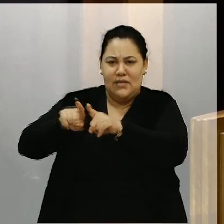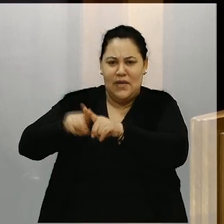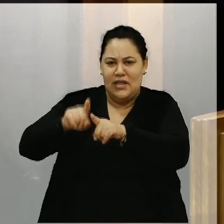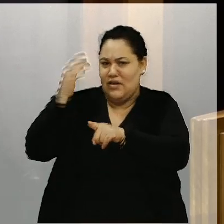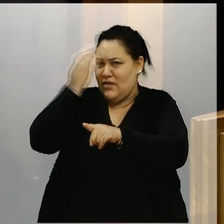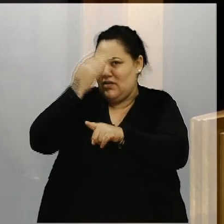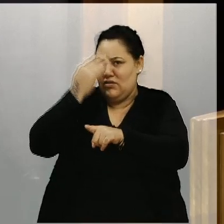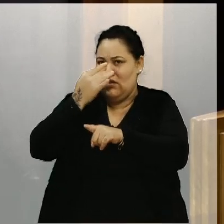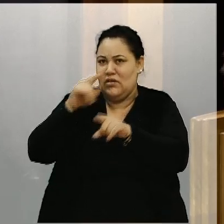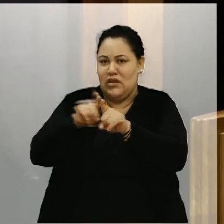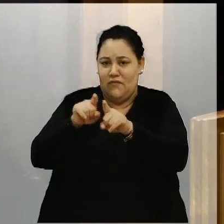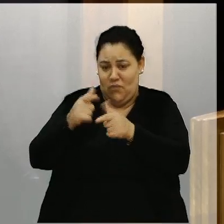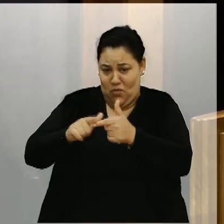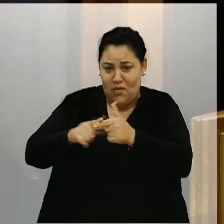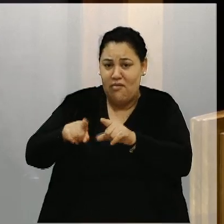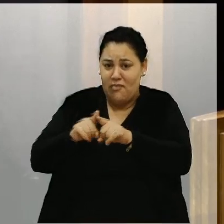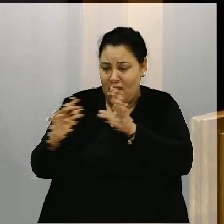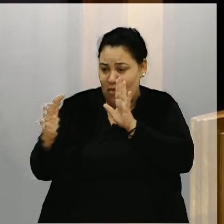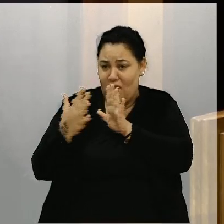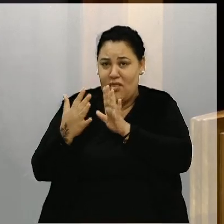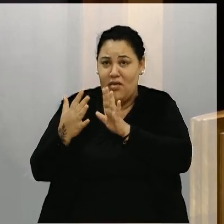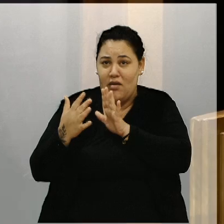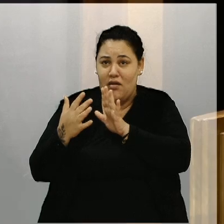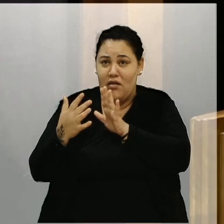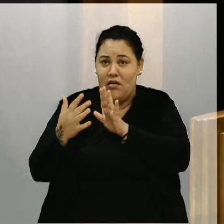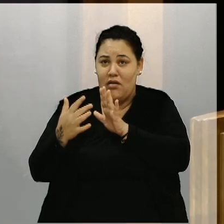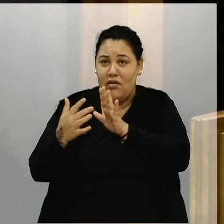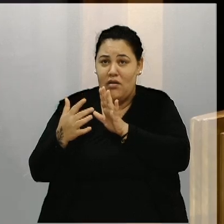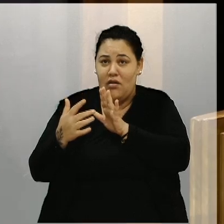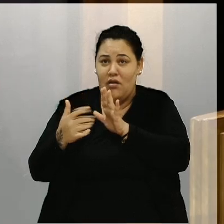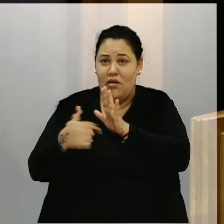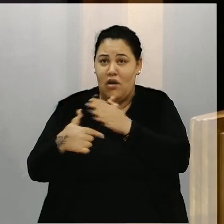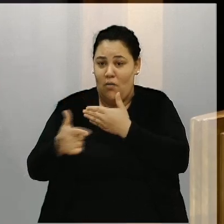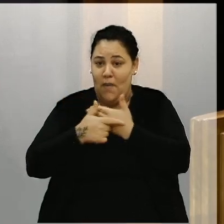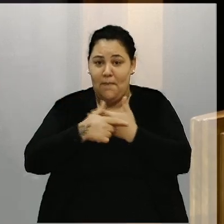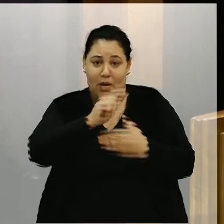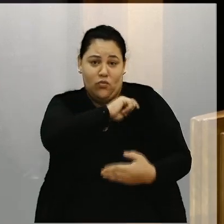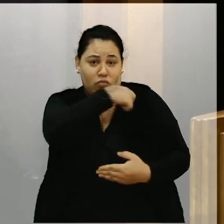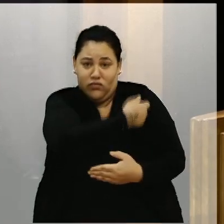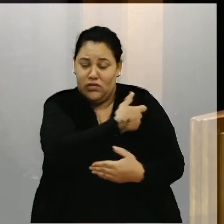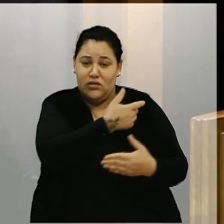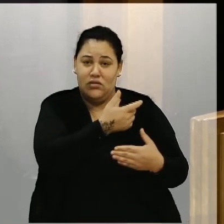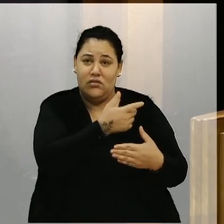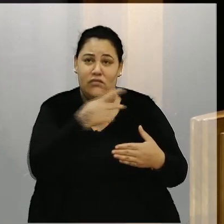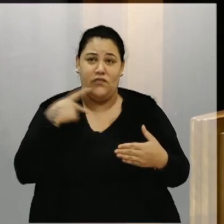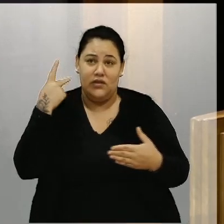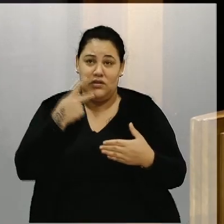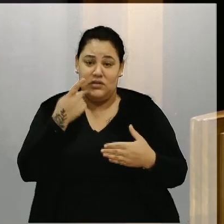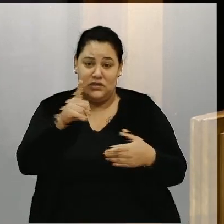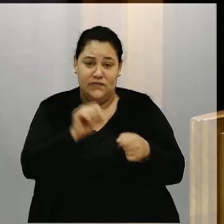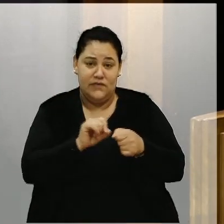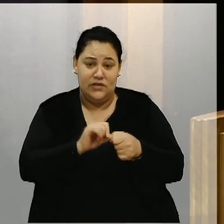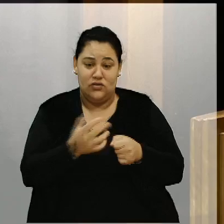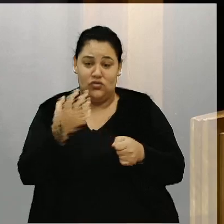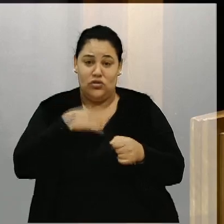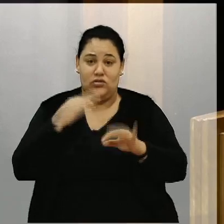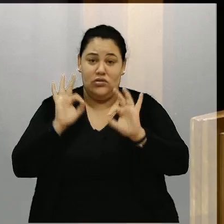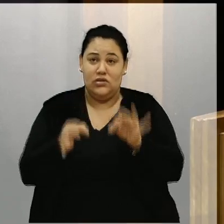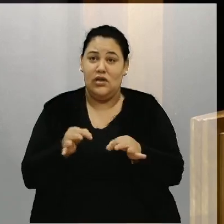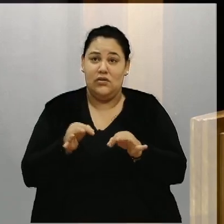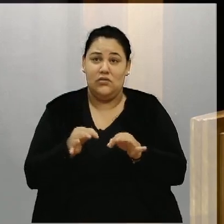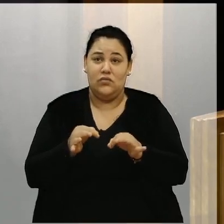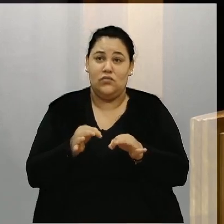fiscalizar. É prerrogativa nossa aqui. Se foi feito da forma correta,